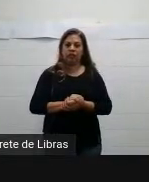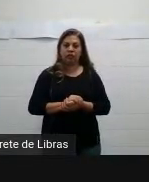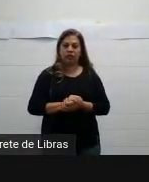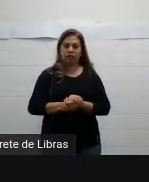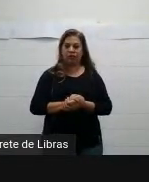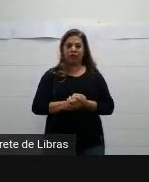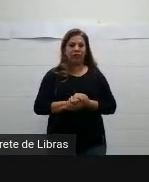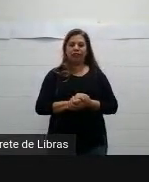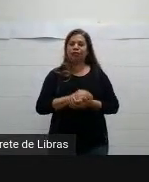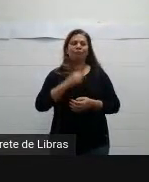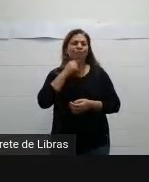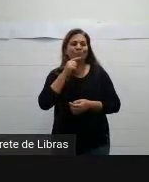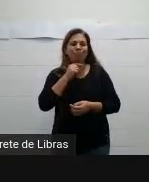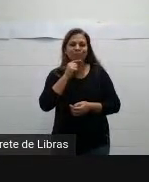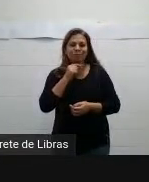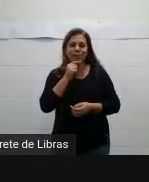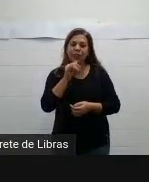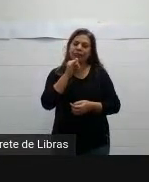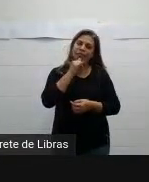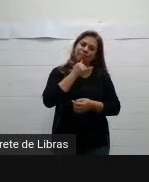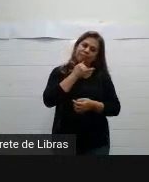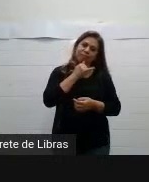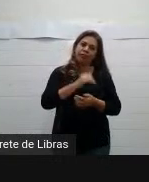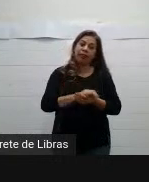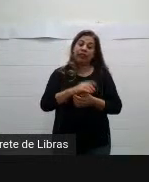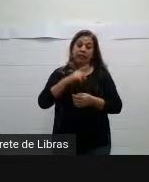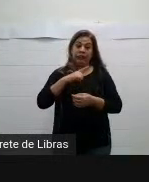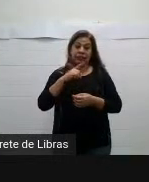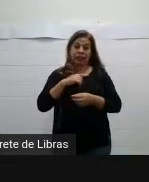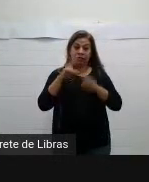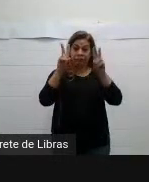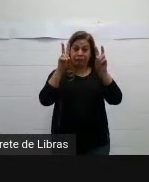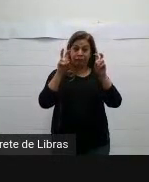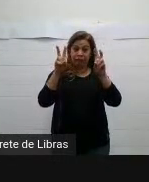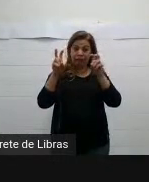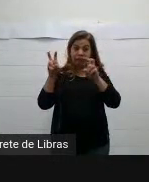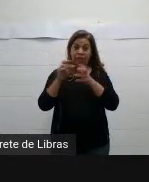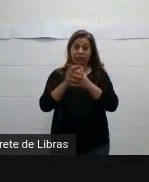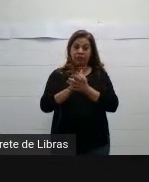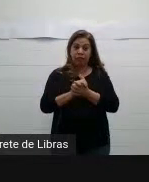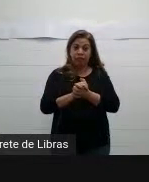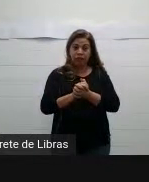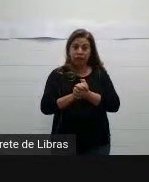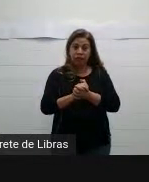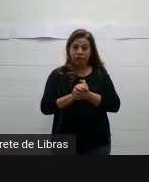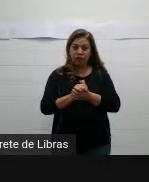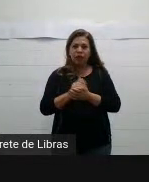Não, né? Não consegue. Tem um trechinho aí. Consegue colocar?